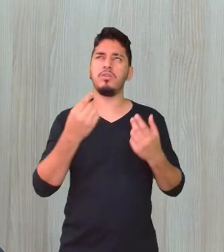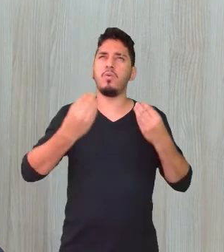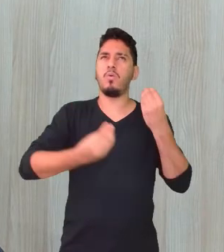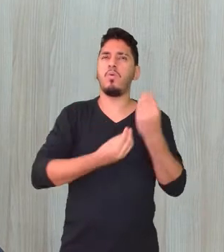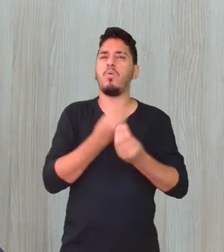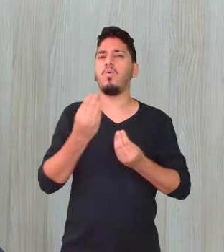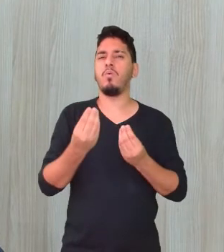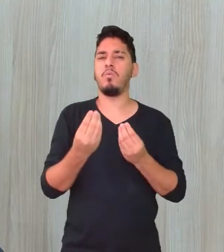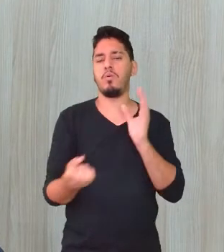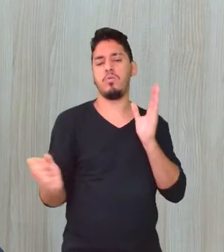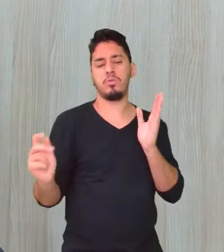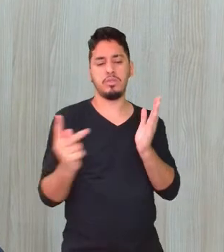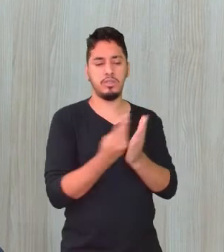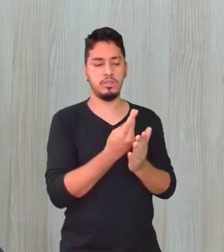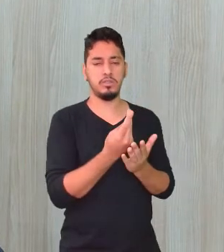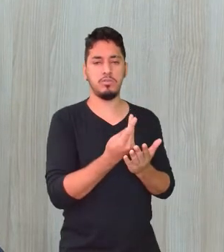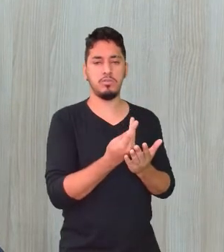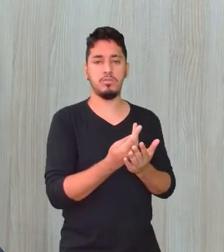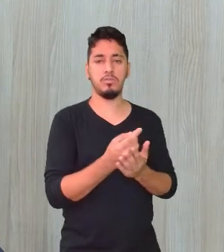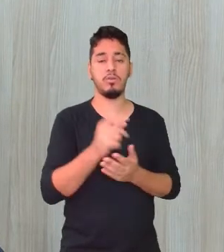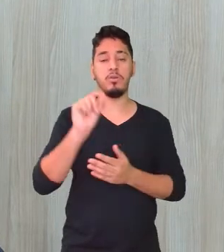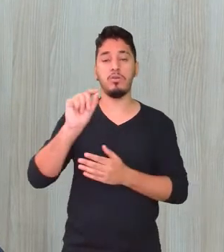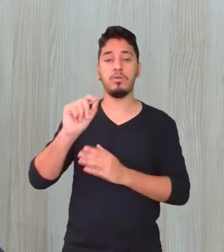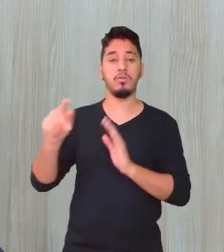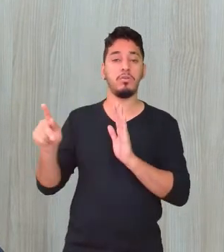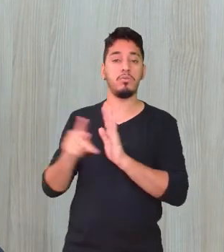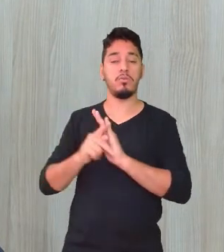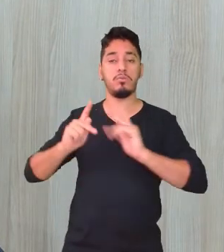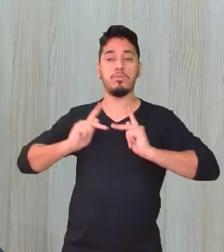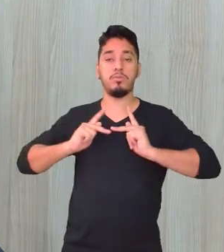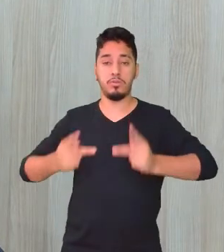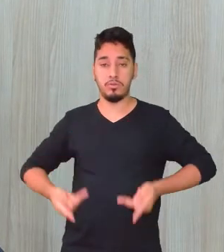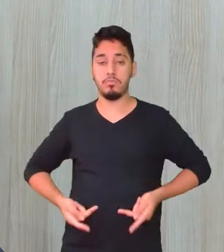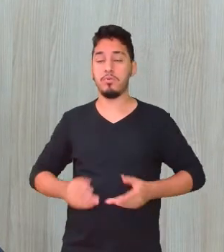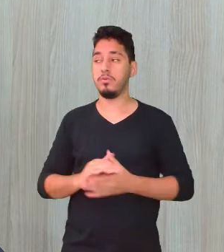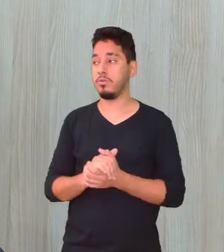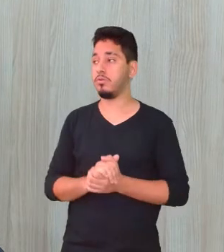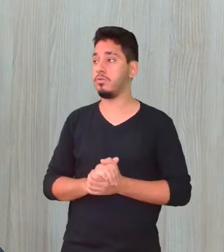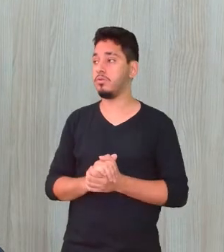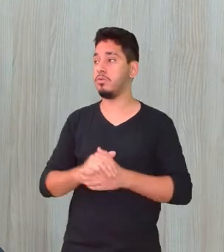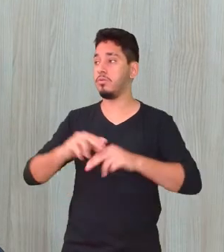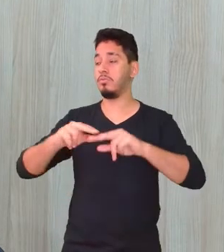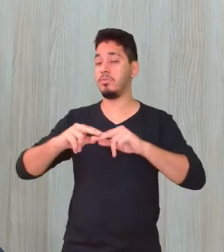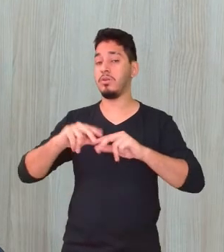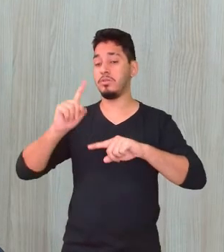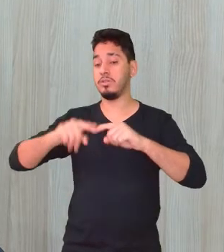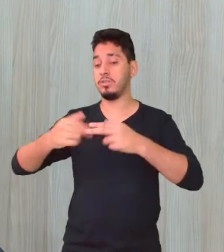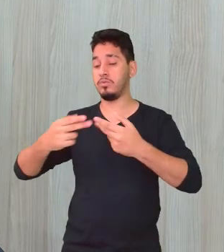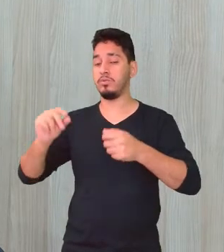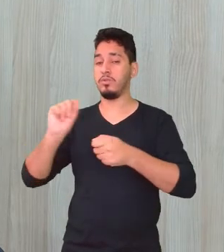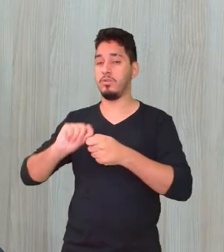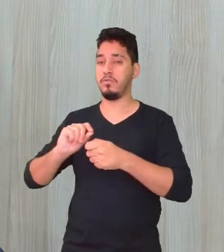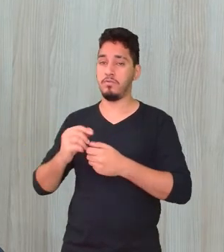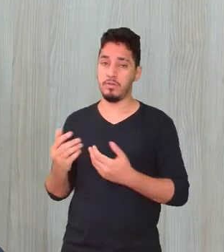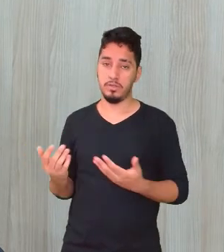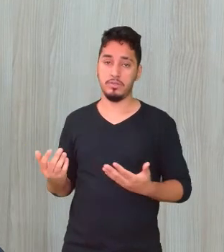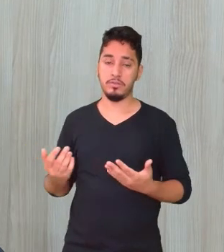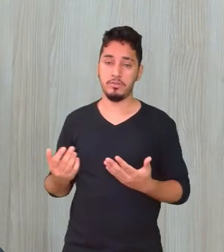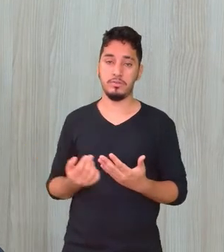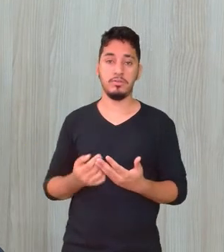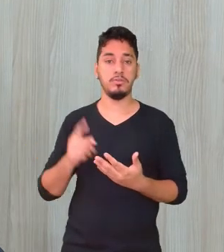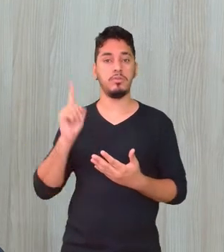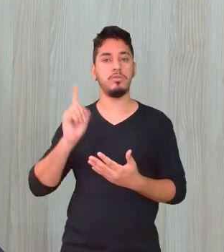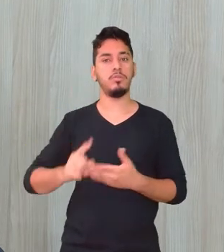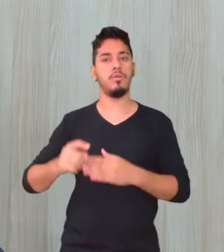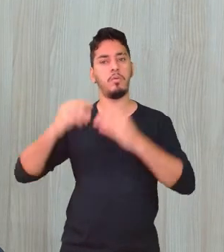surgiu esse fenômeno, ele vem parar onde? No próprio ser humano. Exatamente. Através das suas atividades. Então,